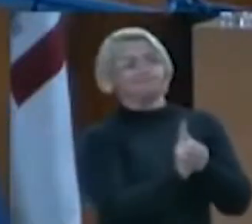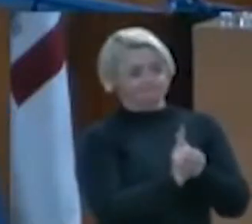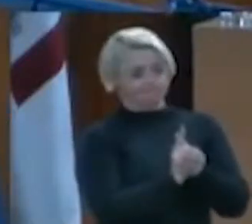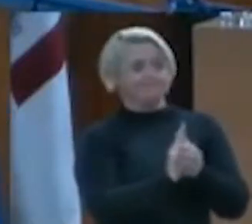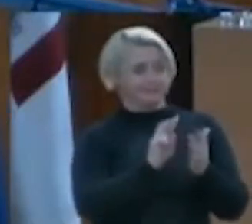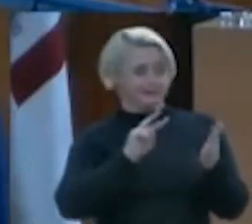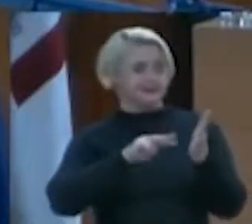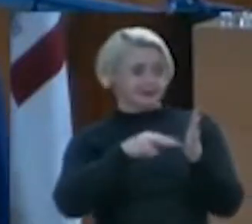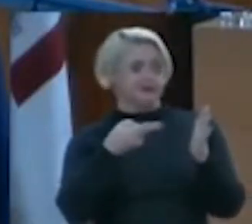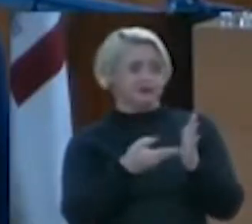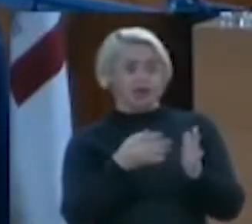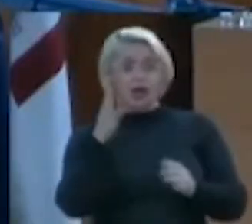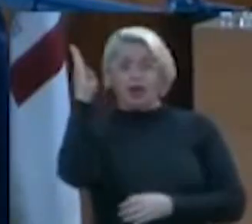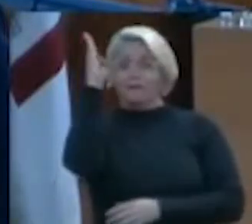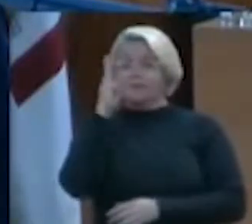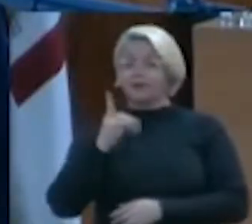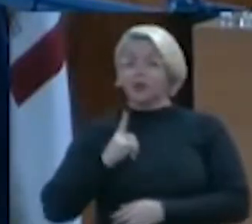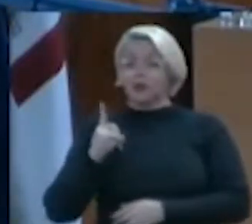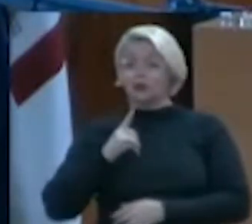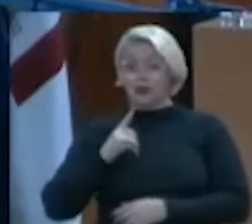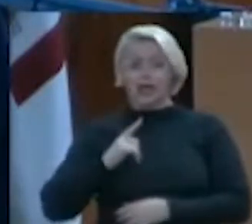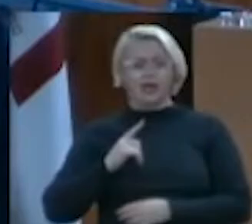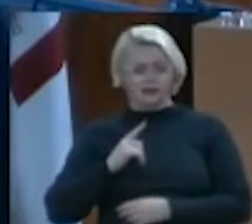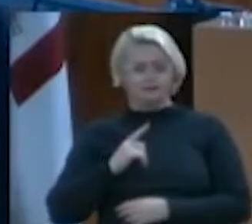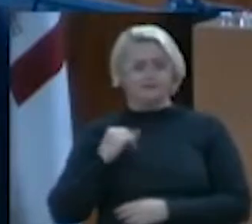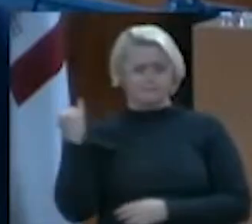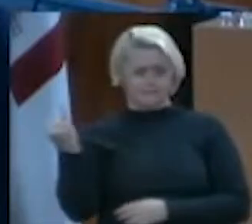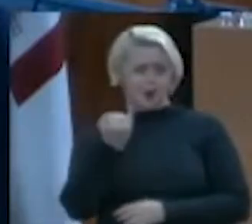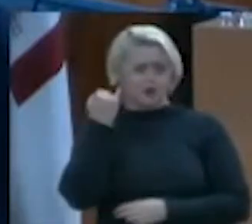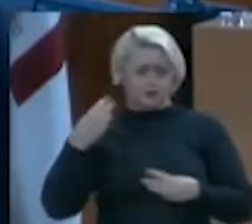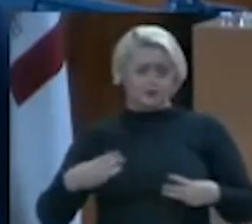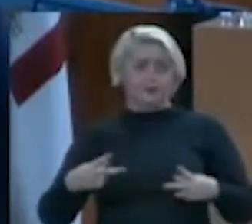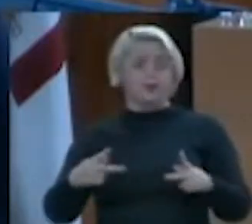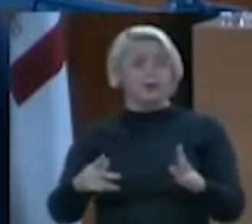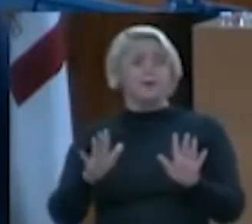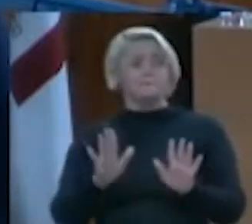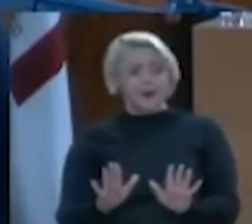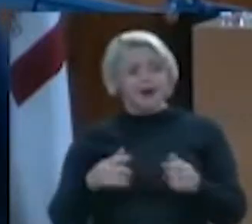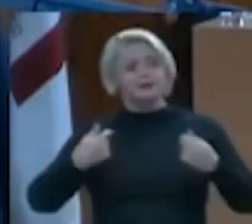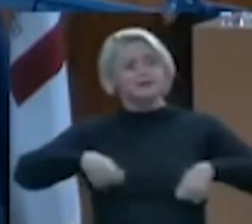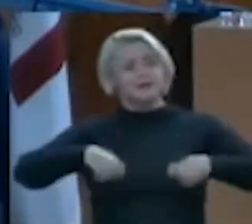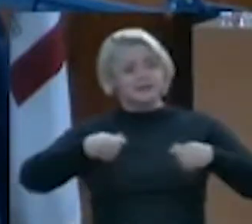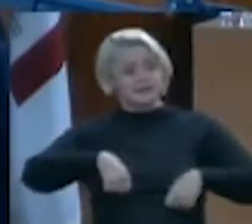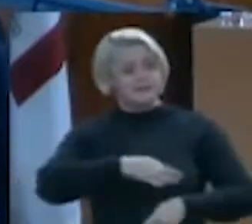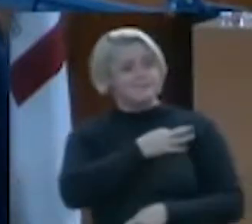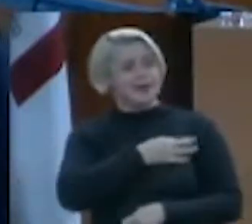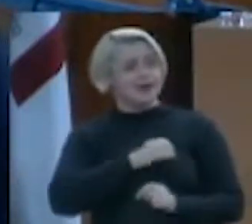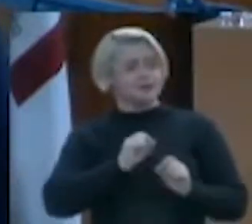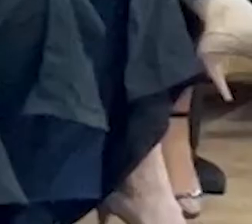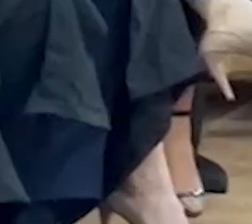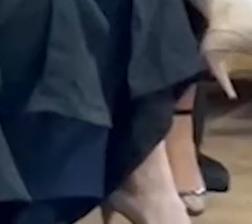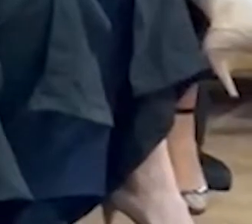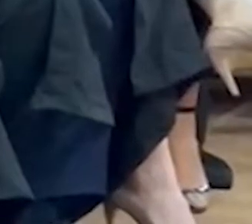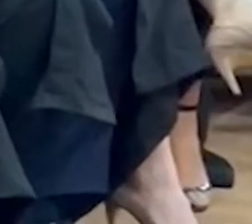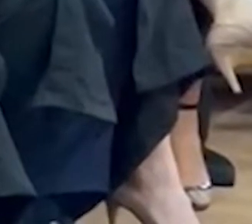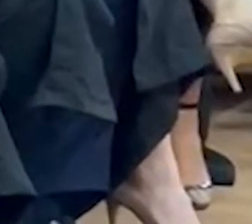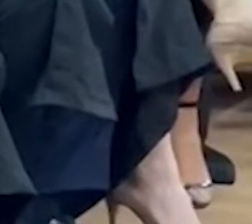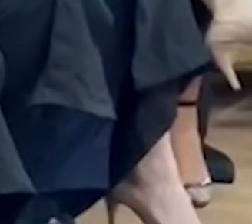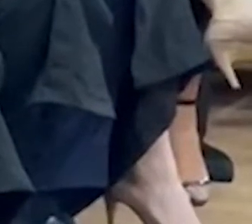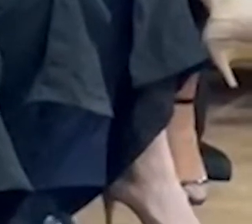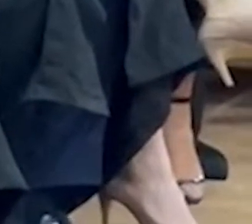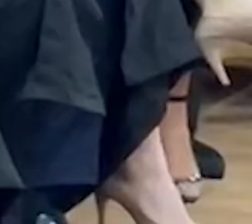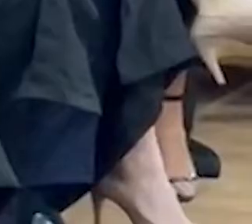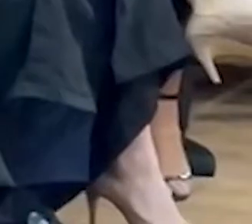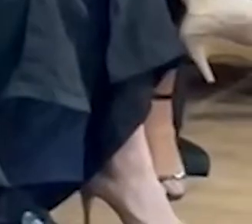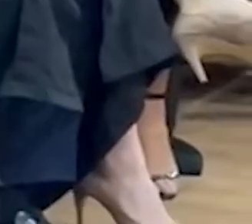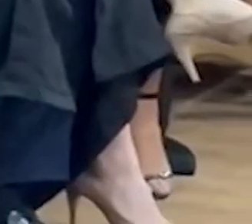O Brasil tem um grande Ministério Público, mas merece ter um Ministério Público cada vez maior. E eu sei